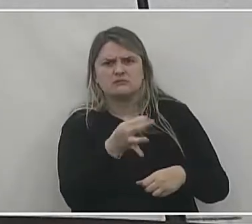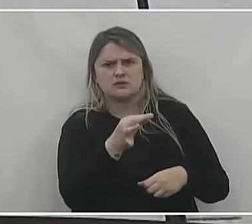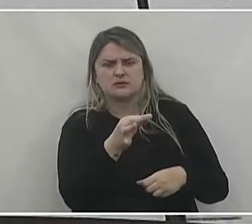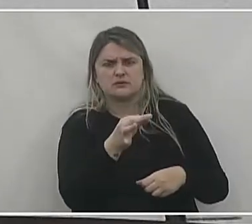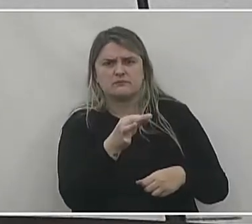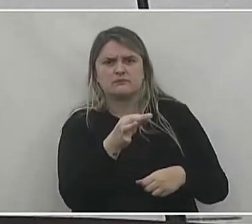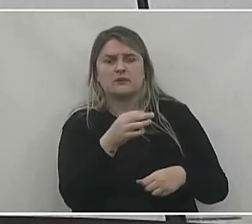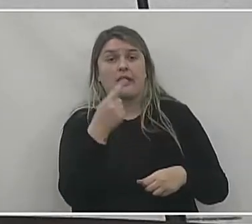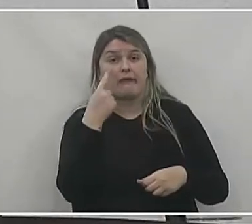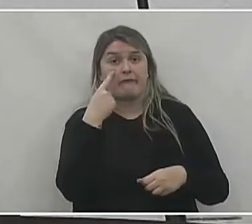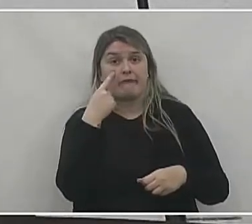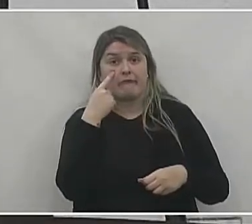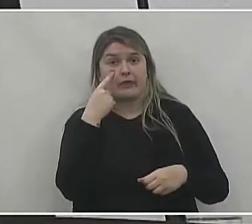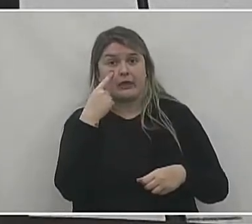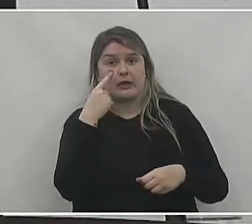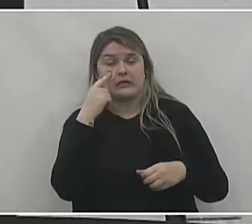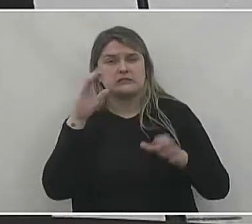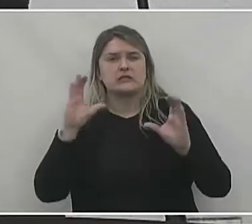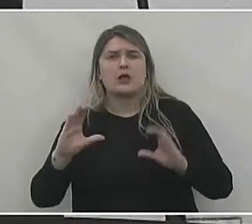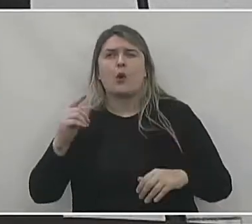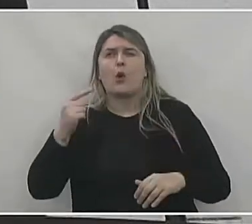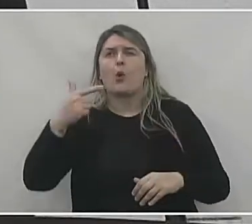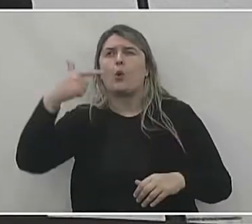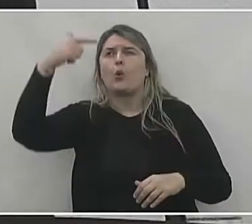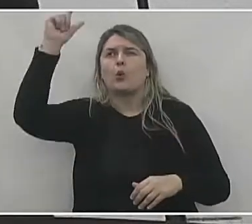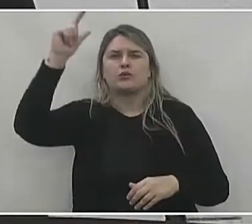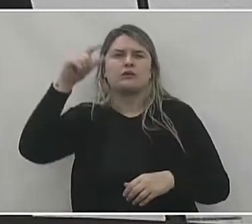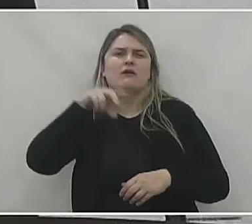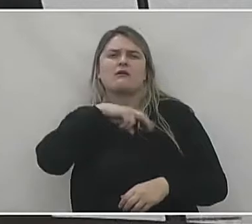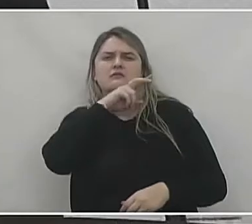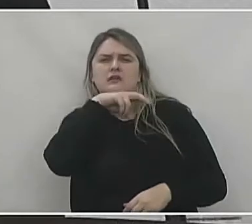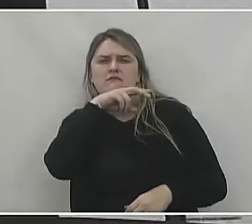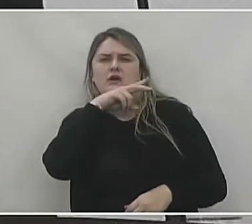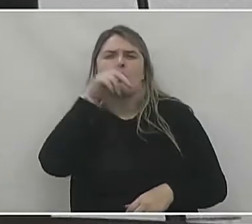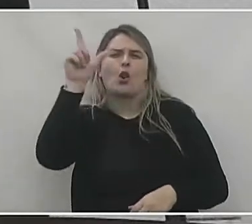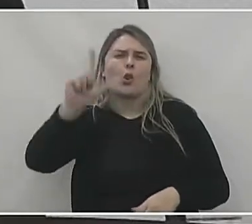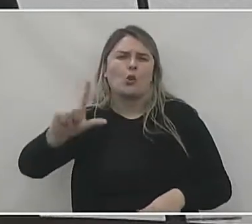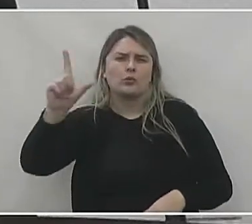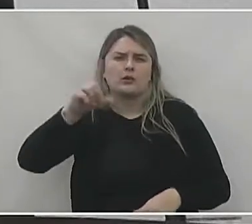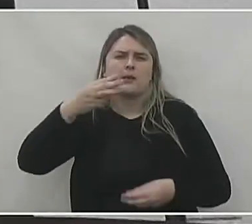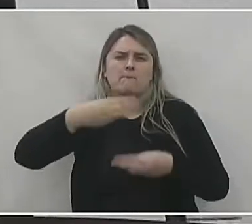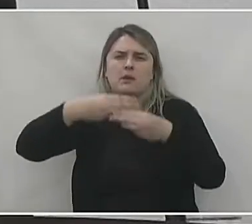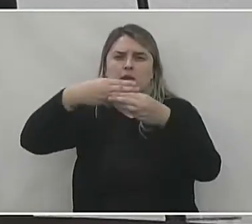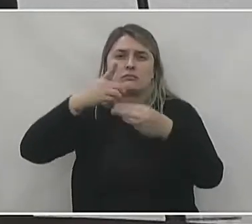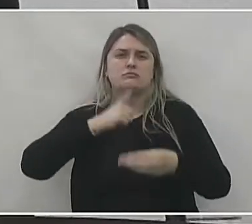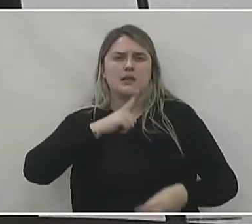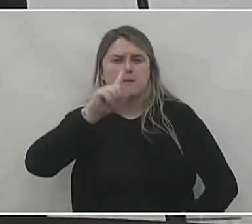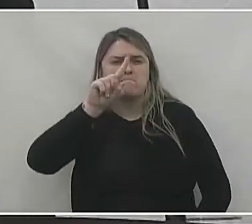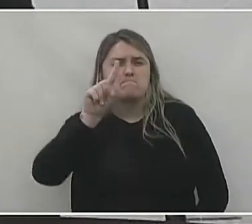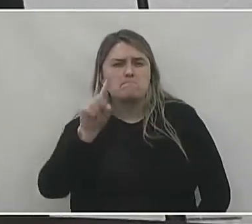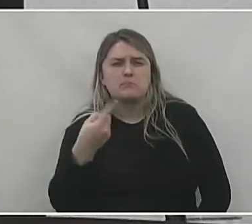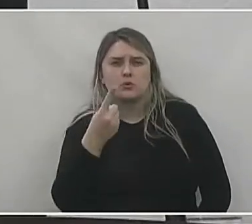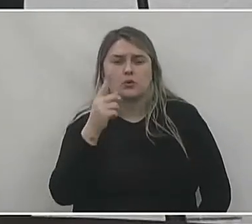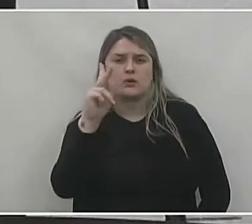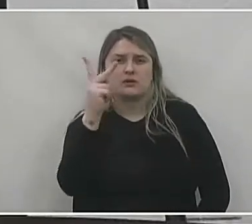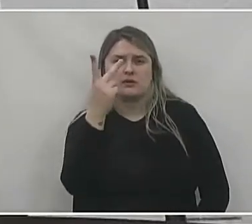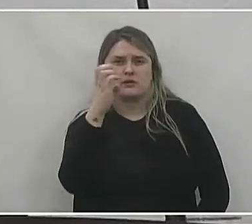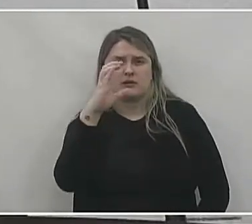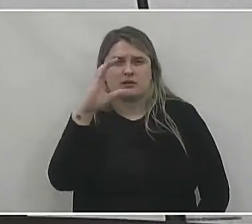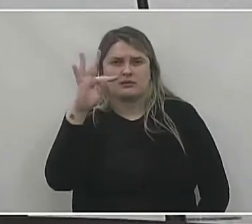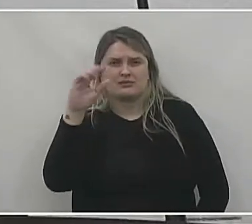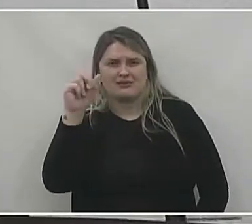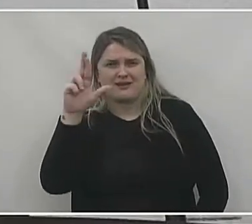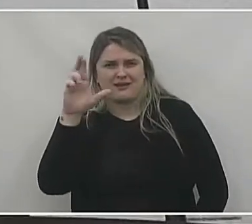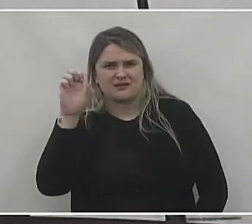Daí você pega um cidadão lá de Cascavel, de Londrina, de Maringá, ele tem 1.000 hectares que é só